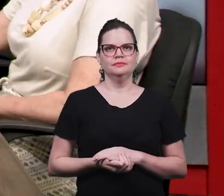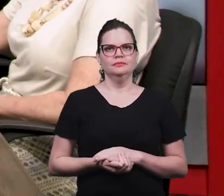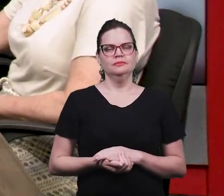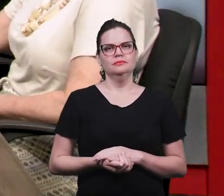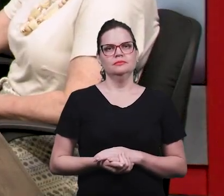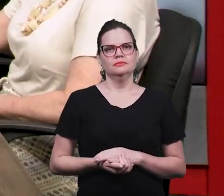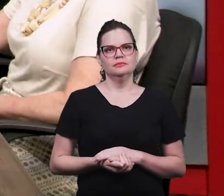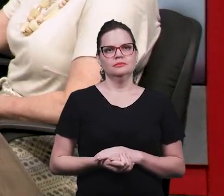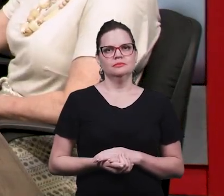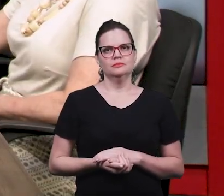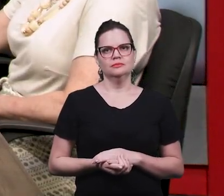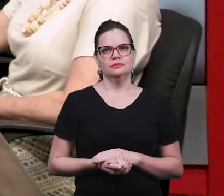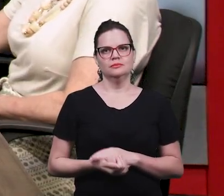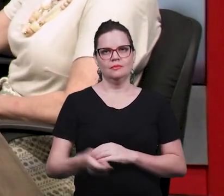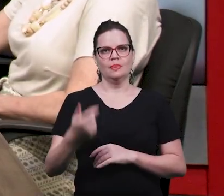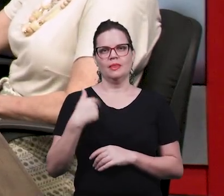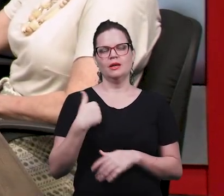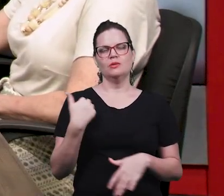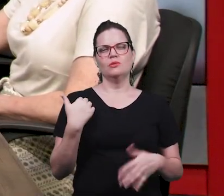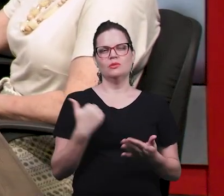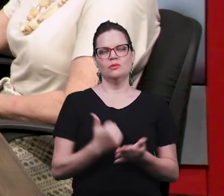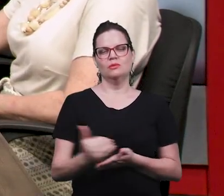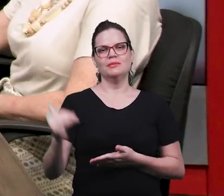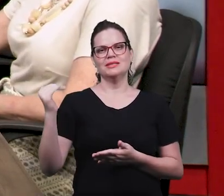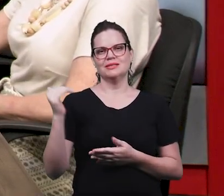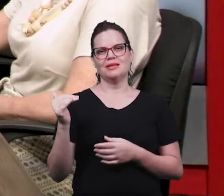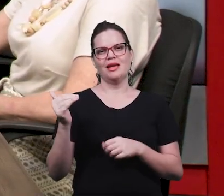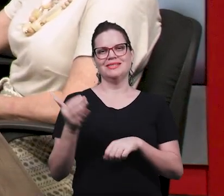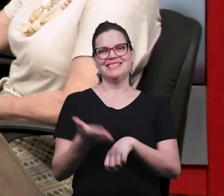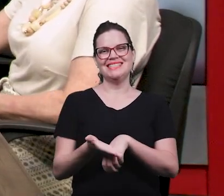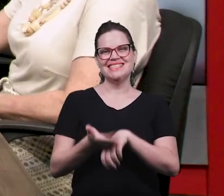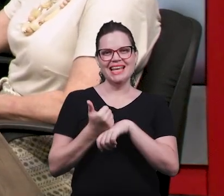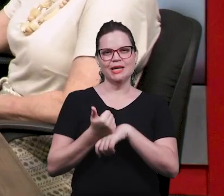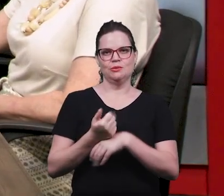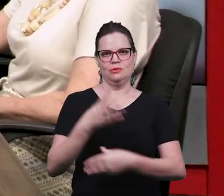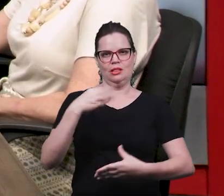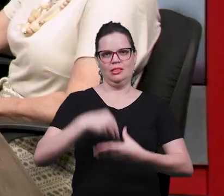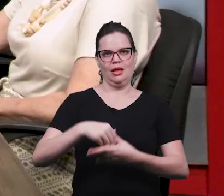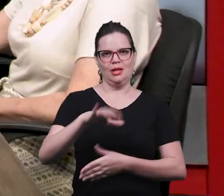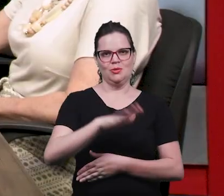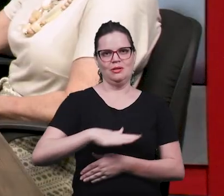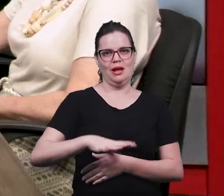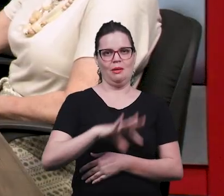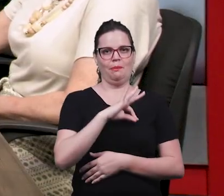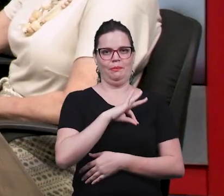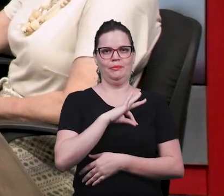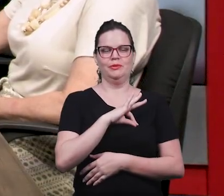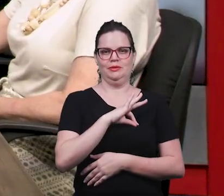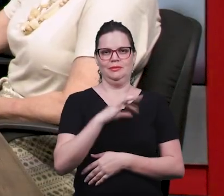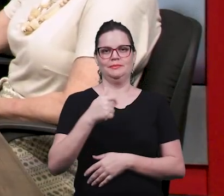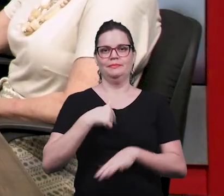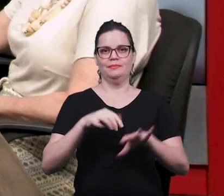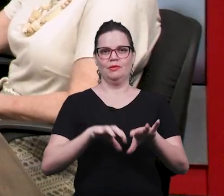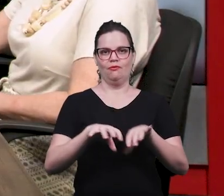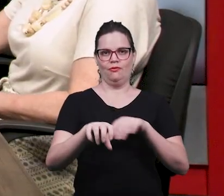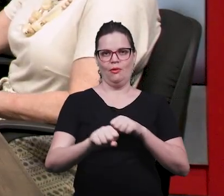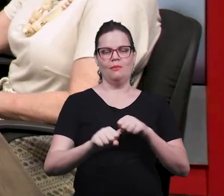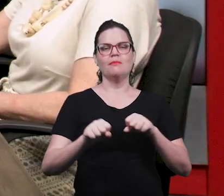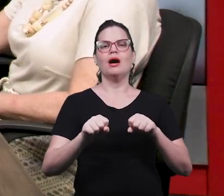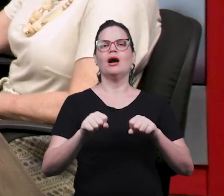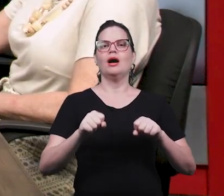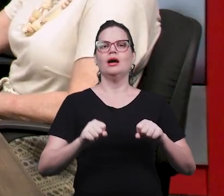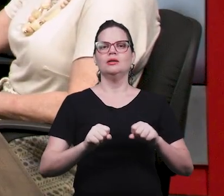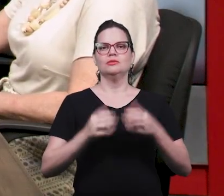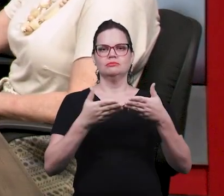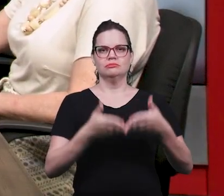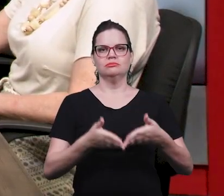mais cedo, assim, eu comecei muito cedo dentro de escola militar, né? Eu sou formado